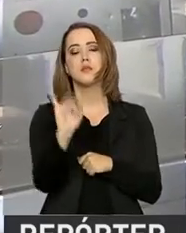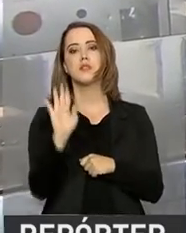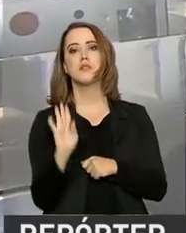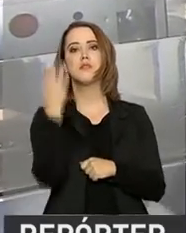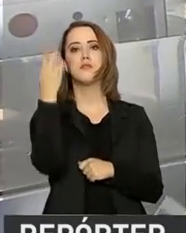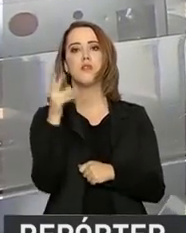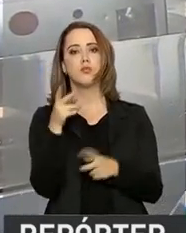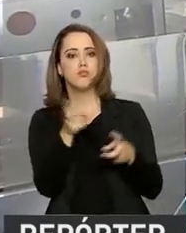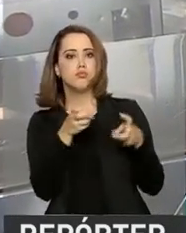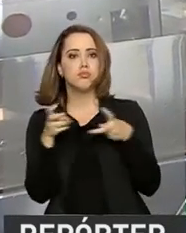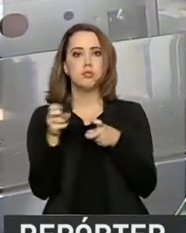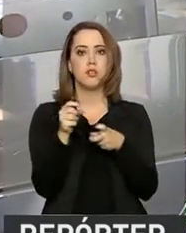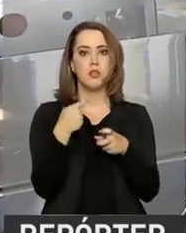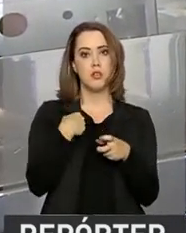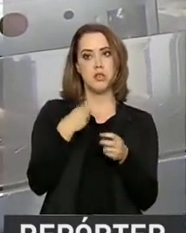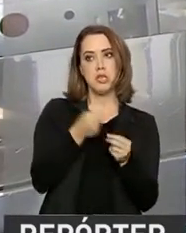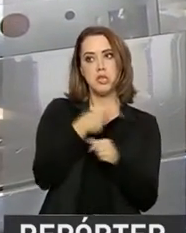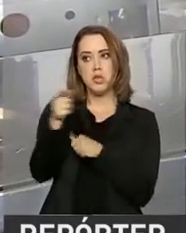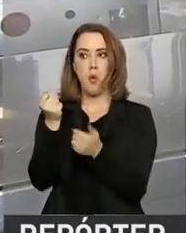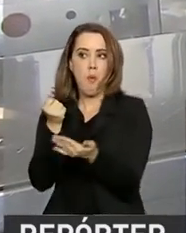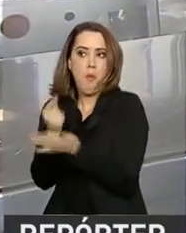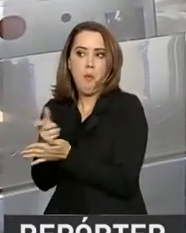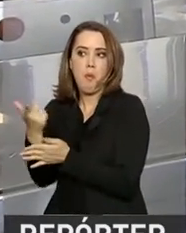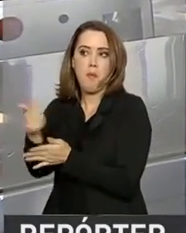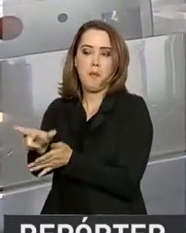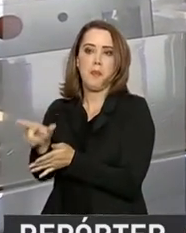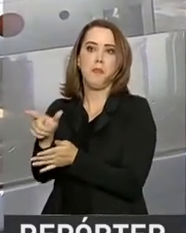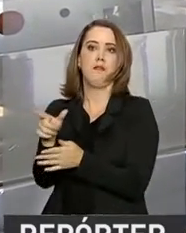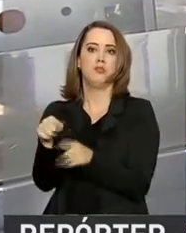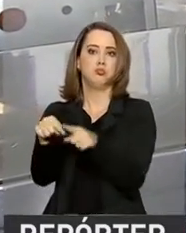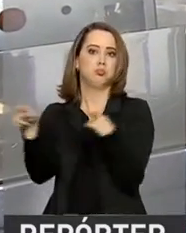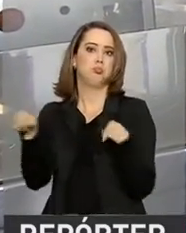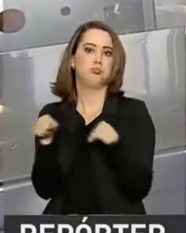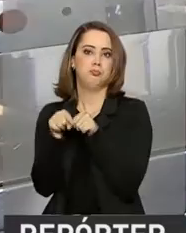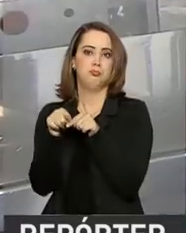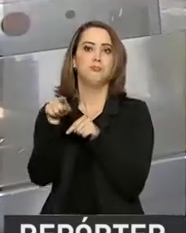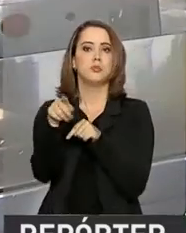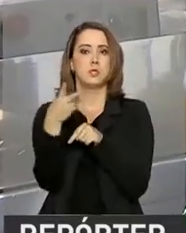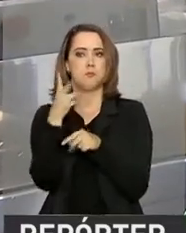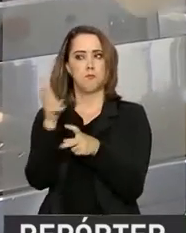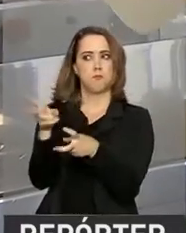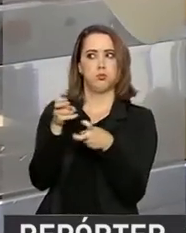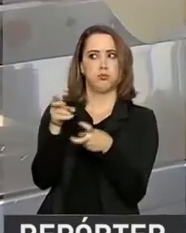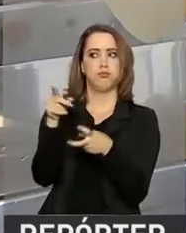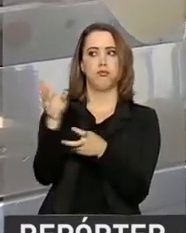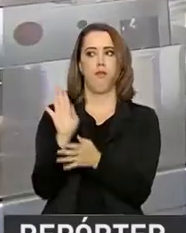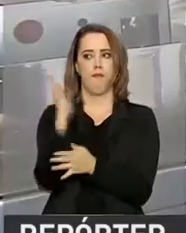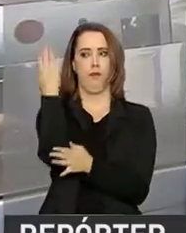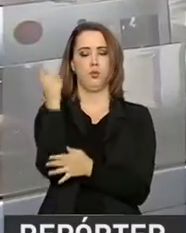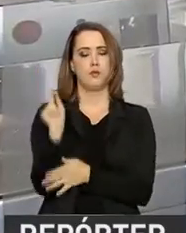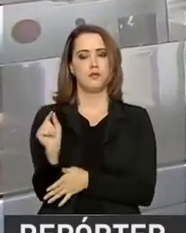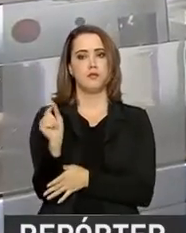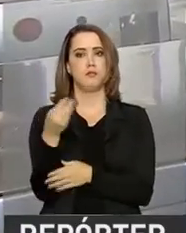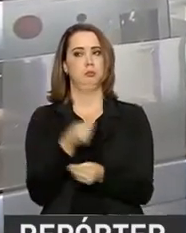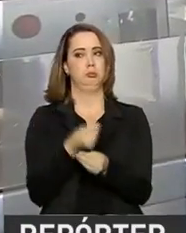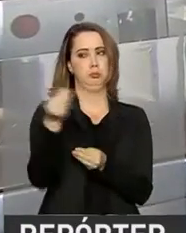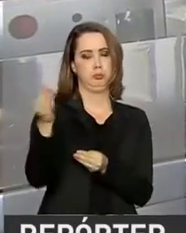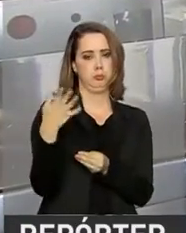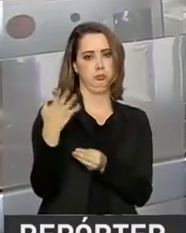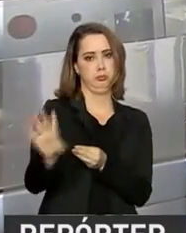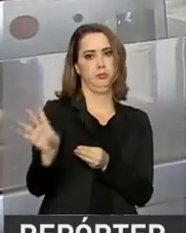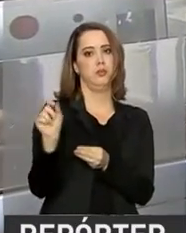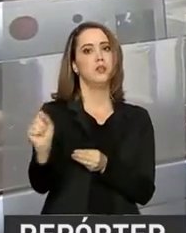falsa quando eu fui passar em outra loja alguma coisa a eles descobriram que era falsa né envolveram